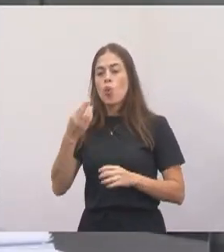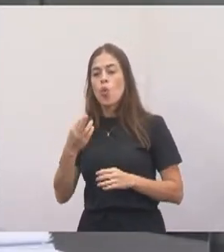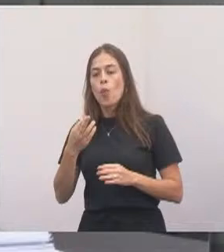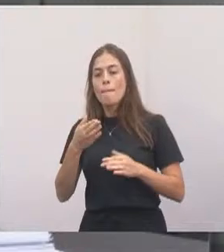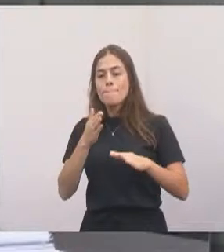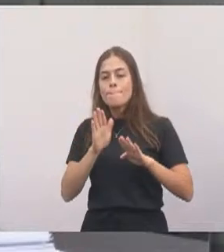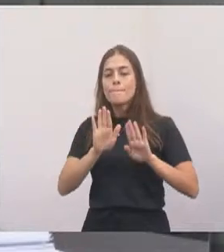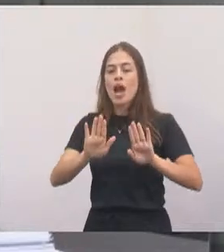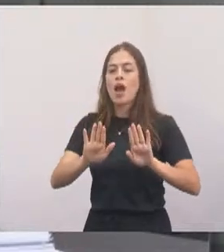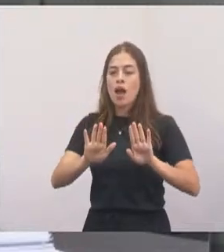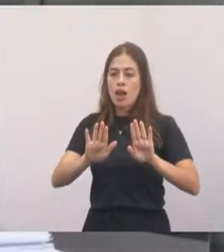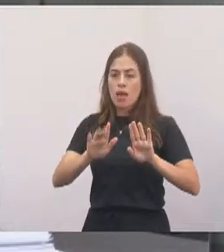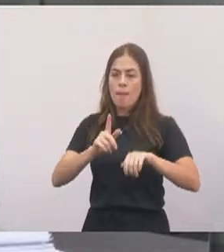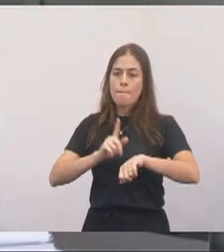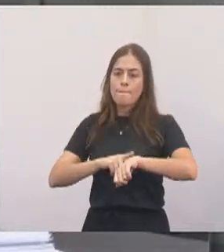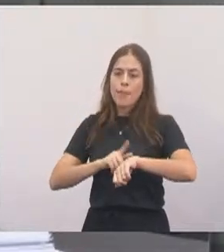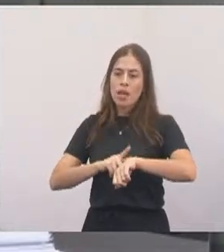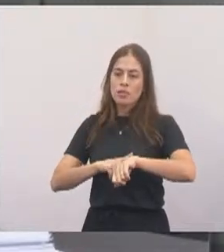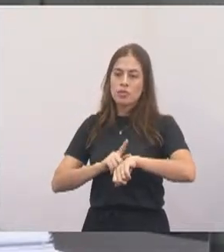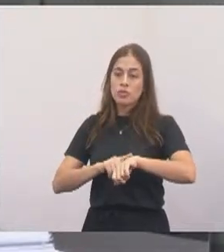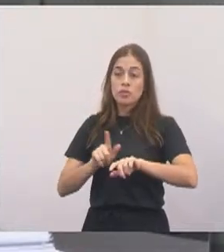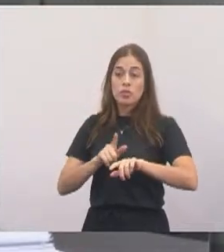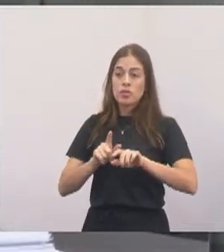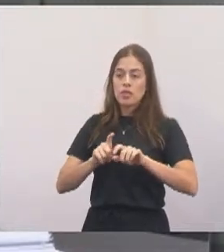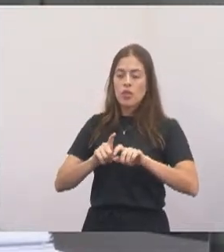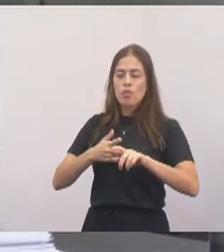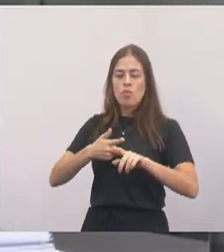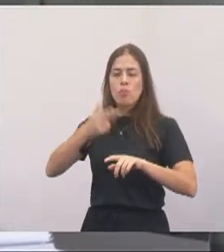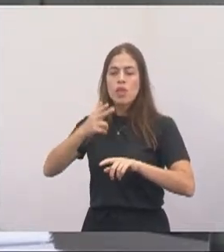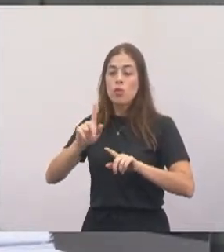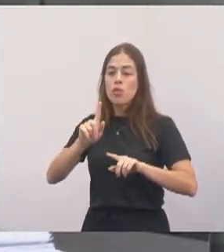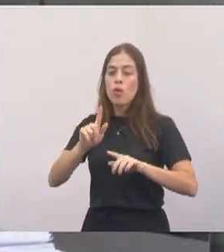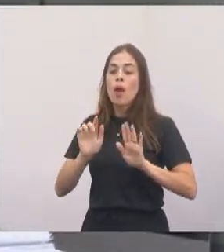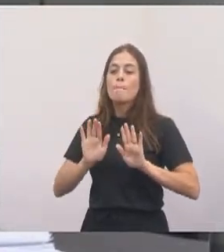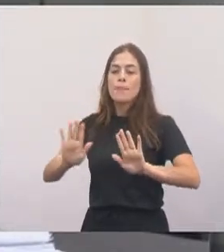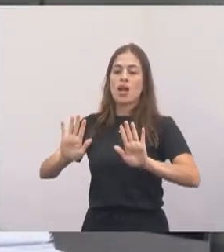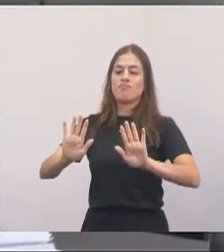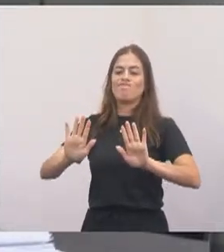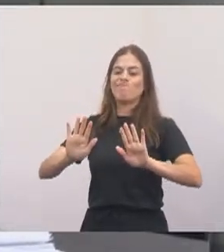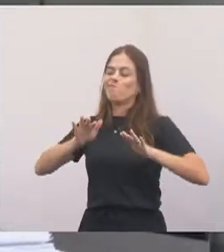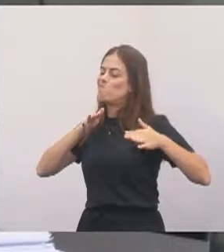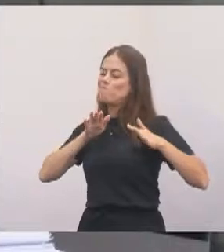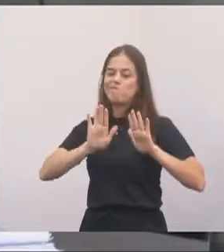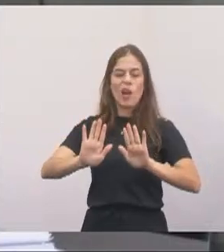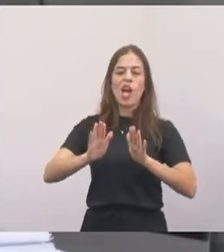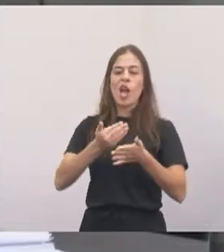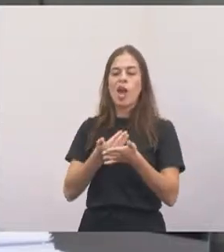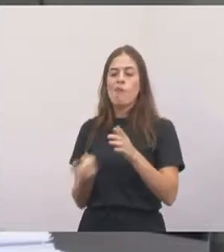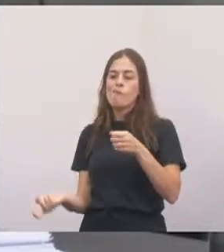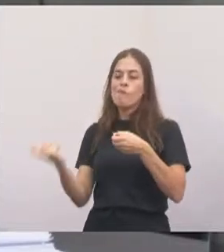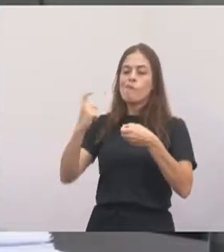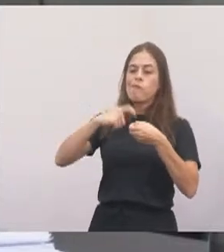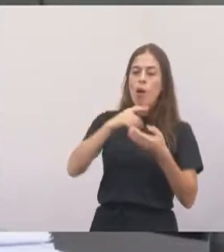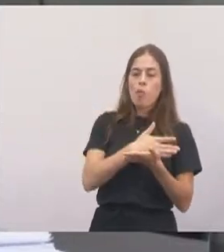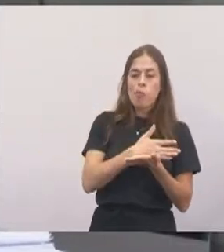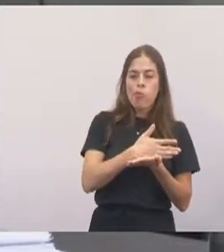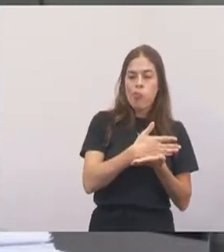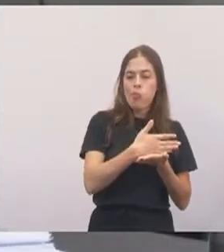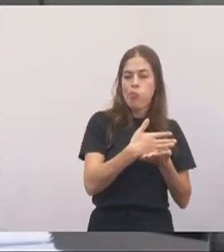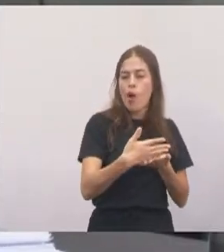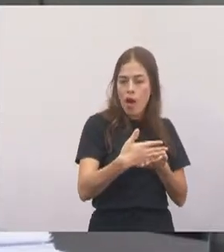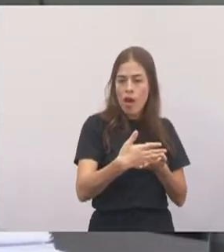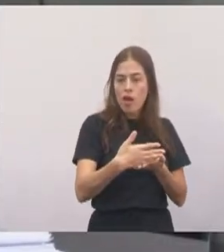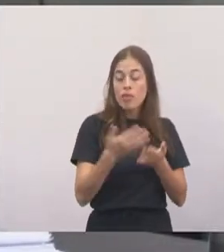interrupção do prazo. No caso, não suspendeu, no caso, interrompeu. E quando se interrompe, começa a contar do zero.